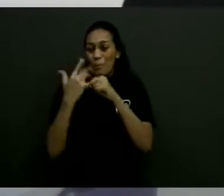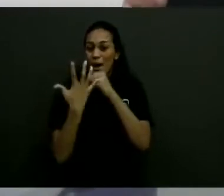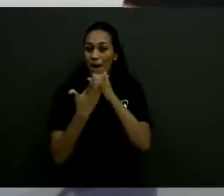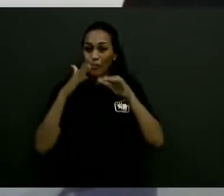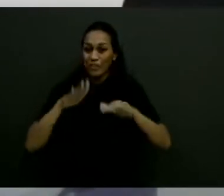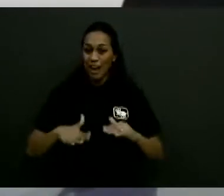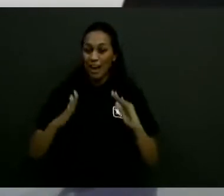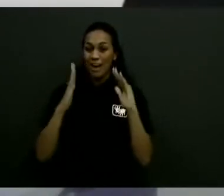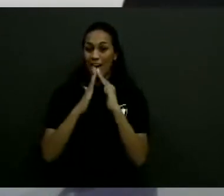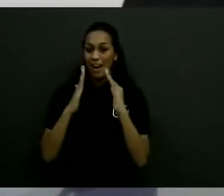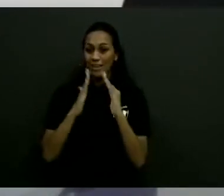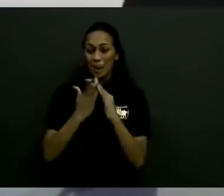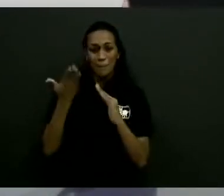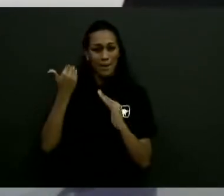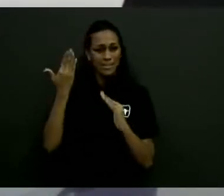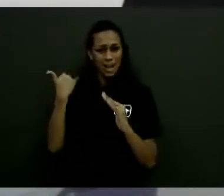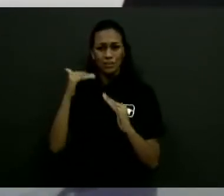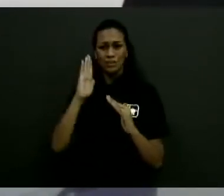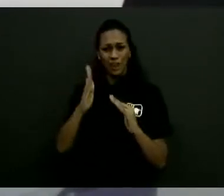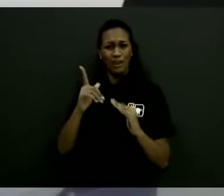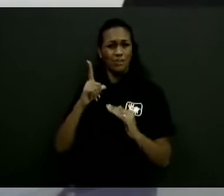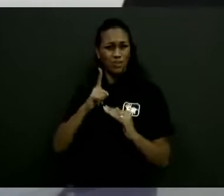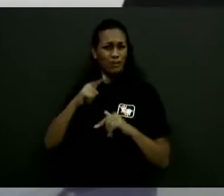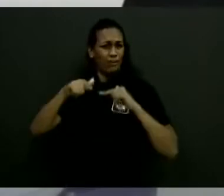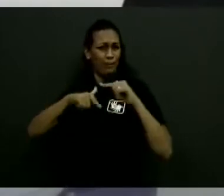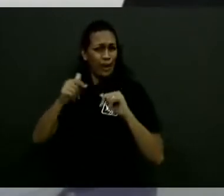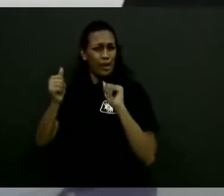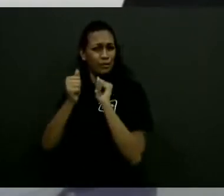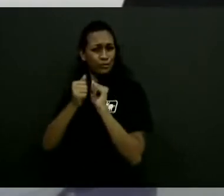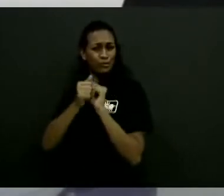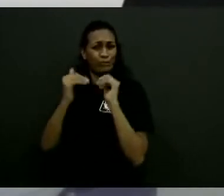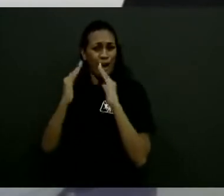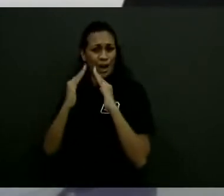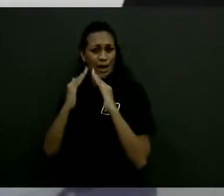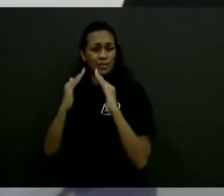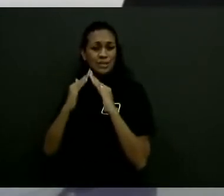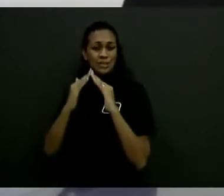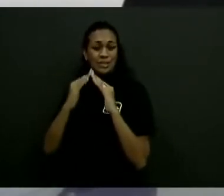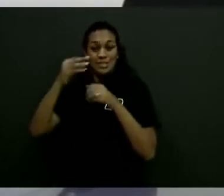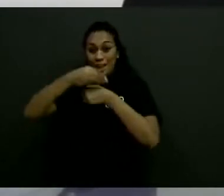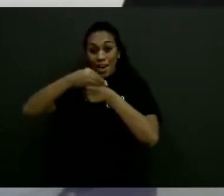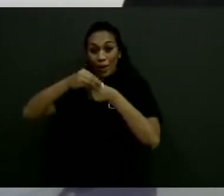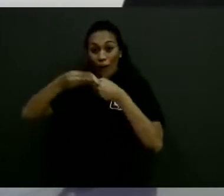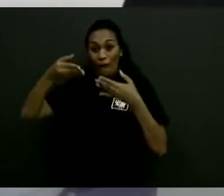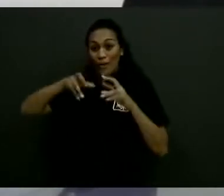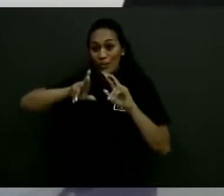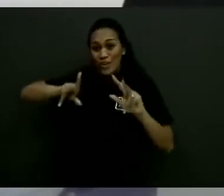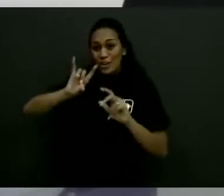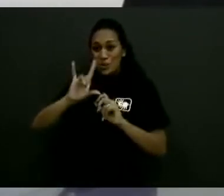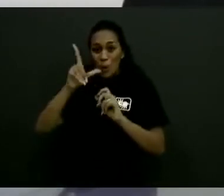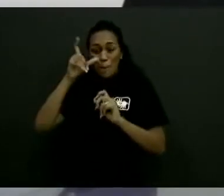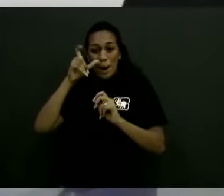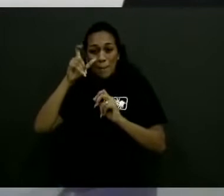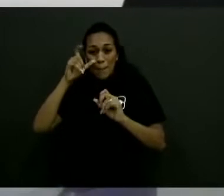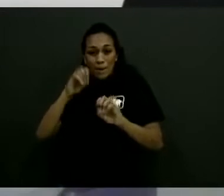já trabalhávamos com células. E hoje as famílias estão todas reclusas dentro das suas casas e